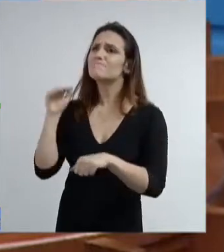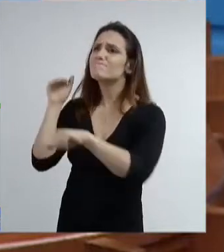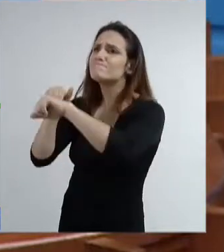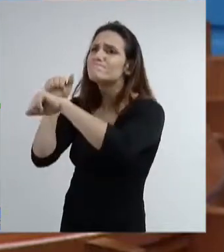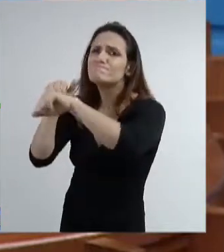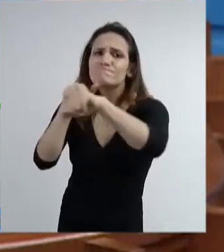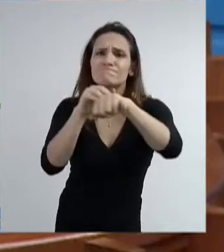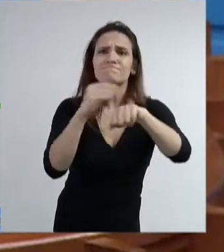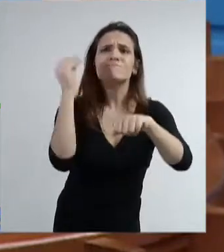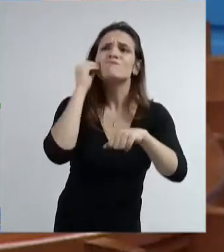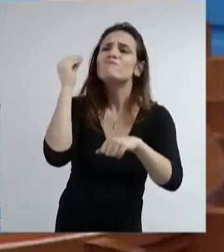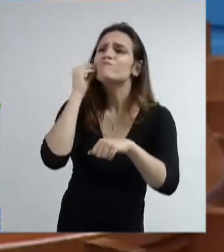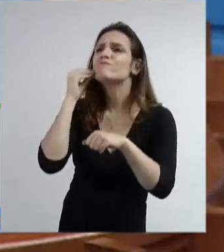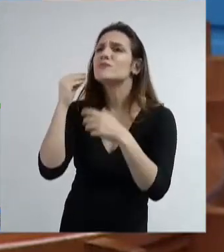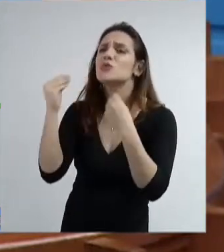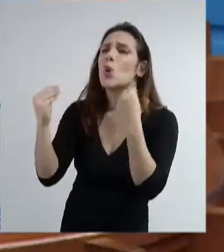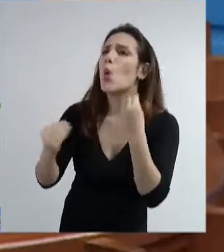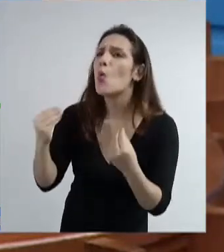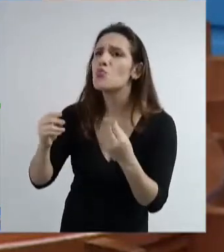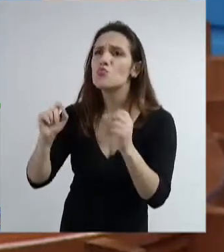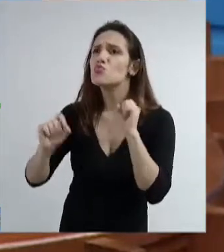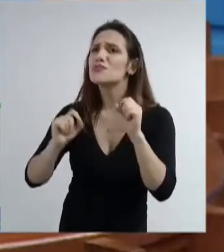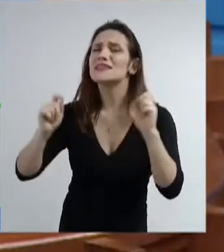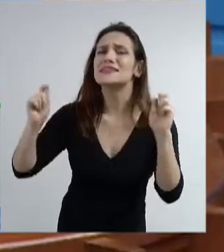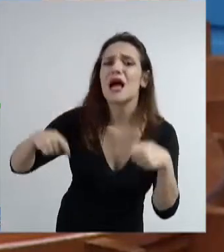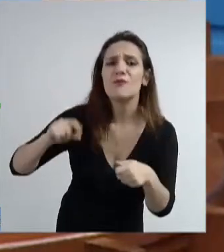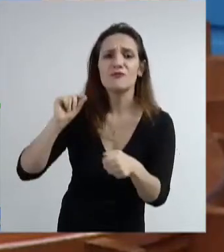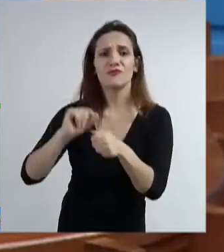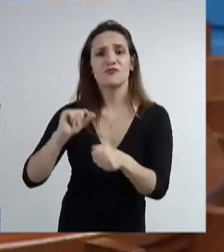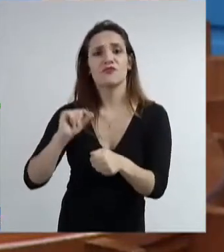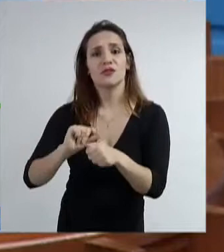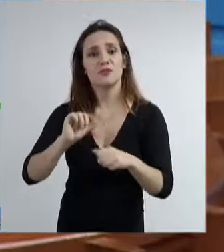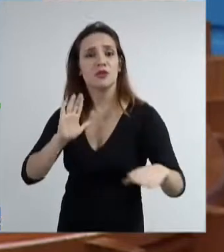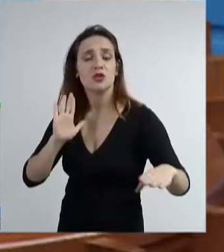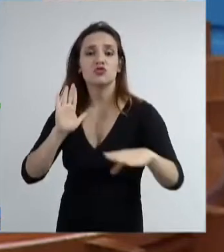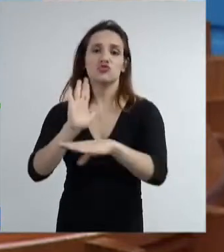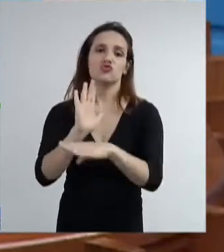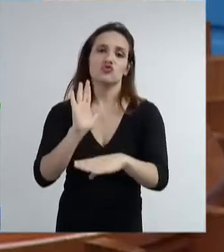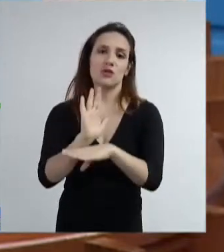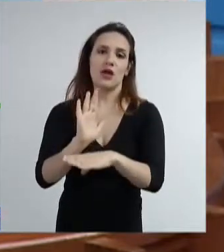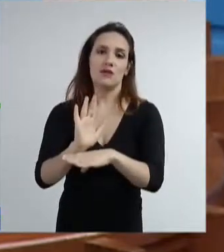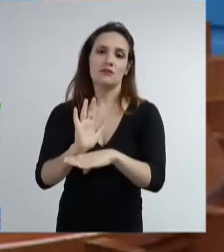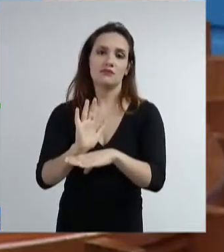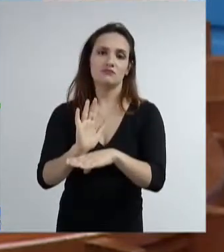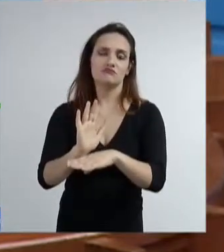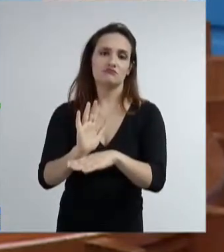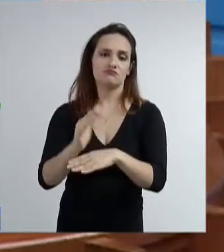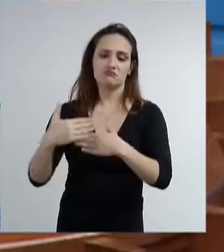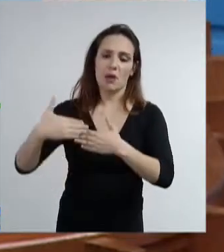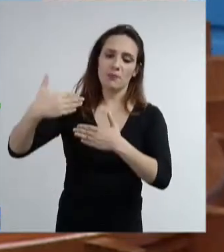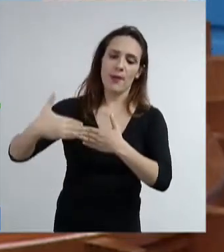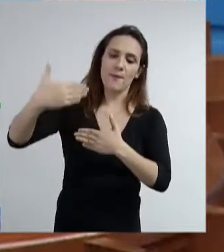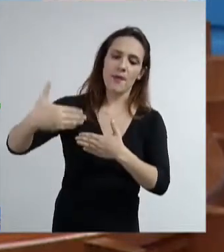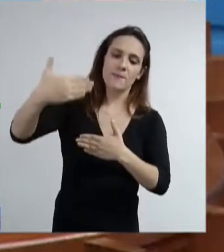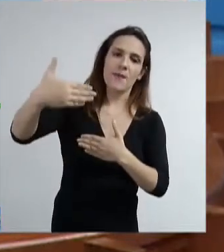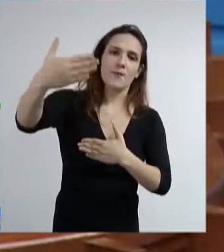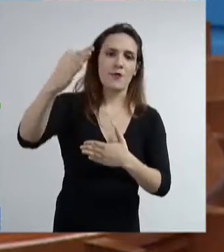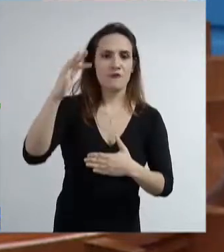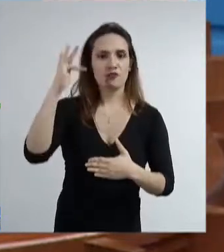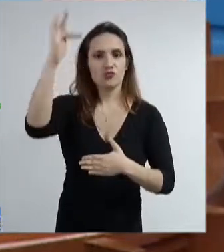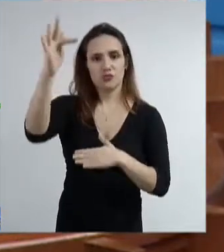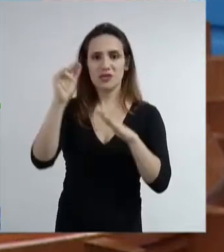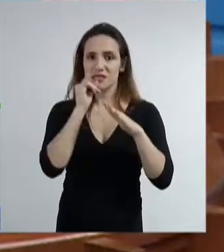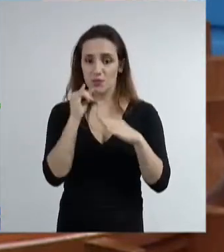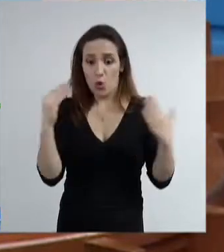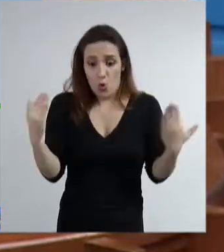isso, fazer o que é possível hoje, o que será possível amanhã, se não há possibilidade